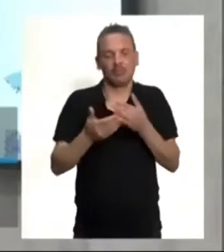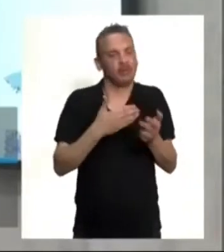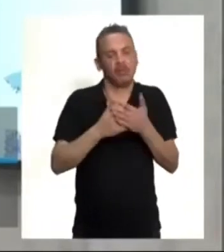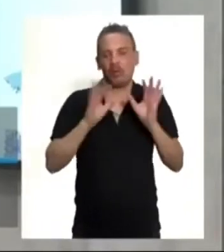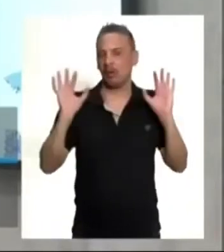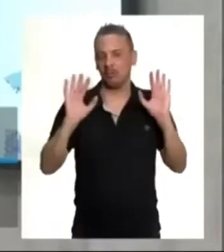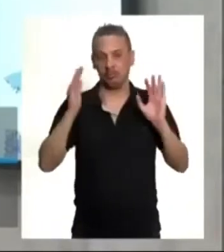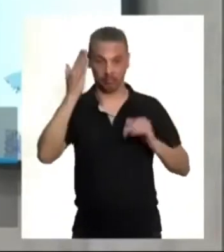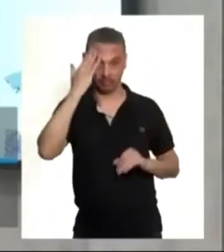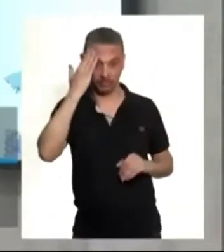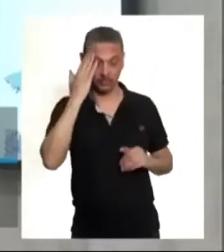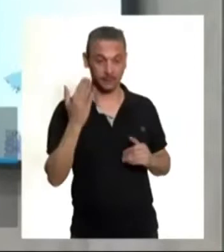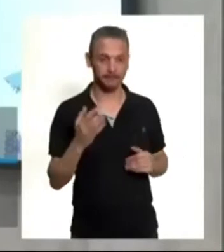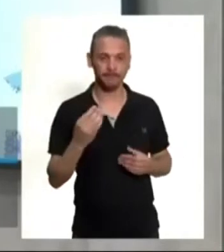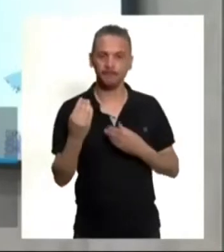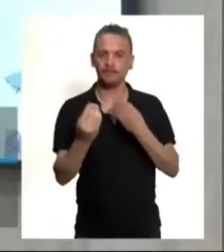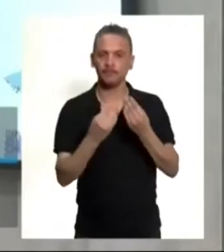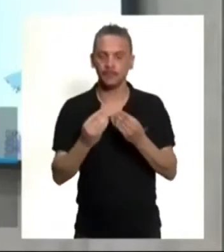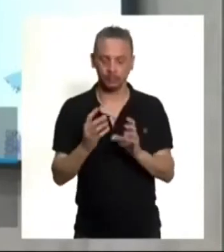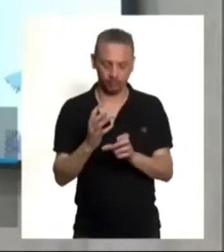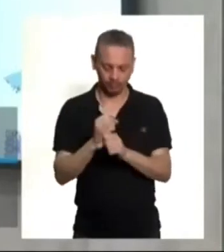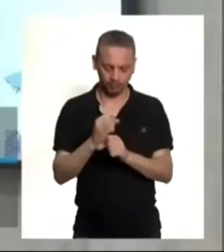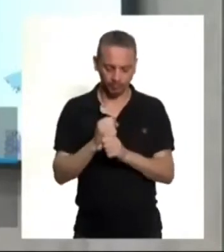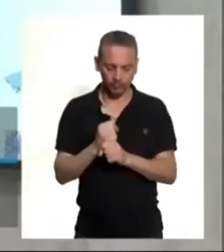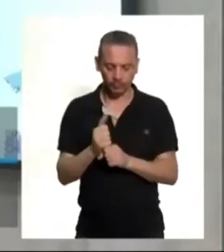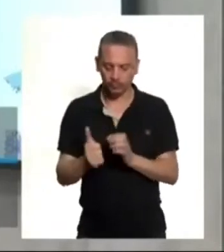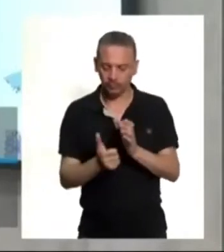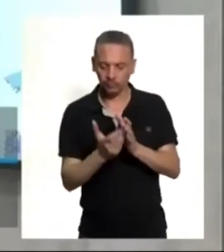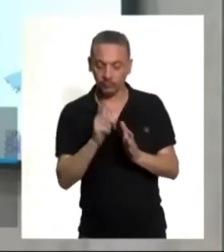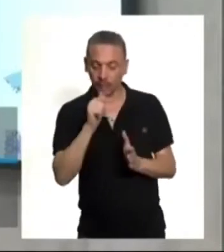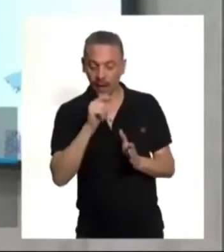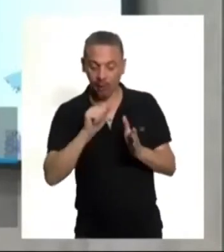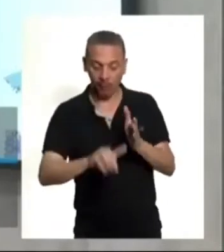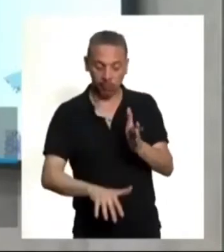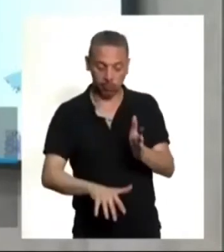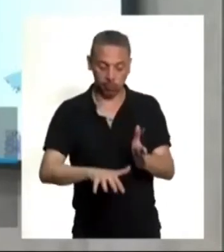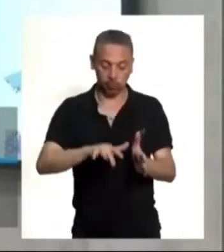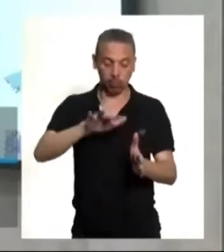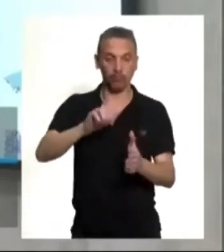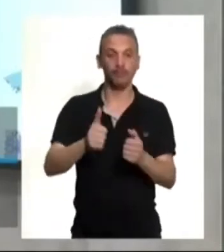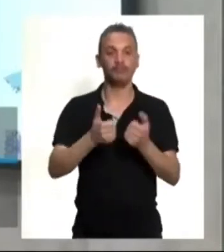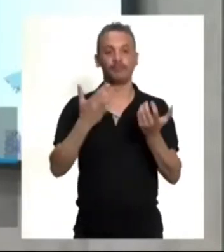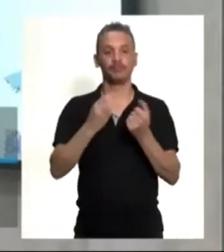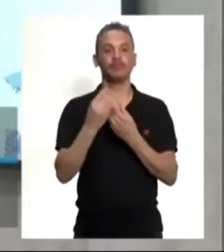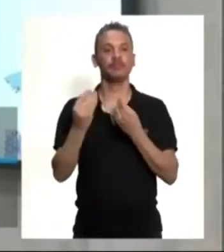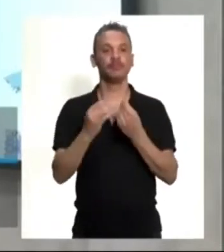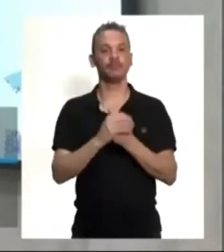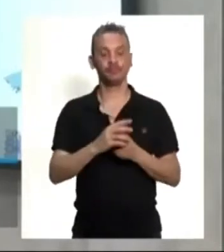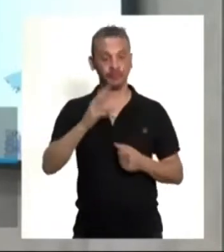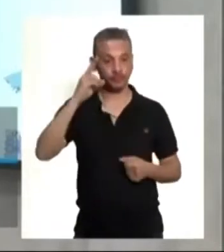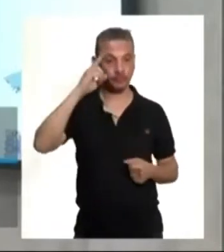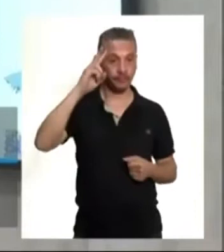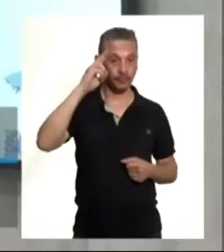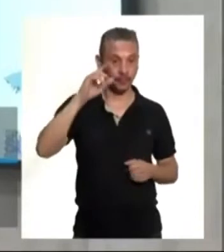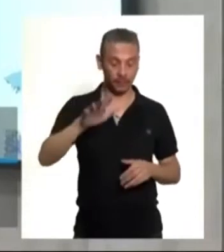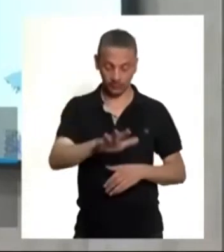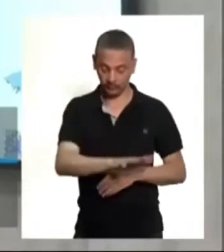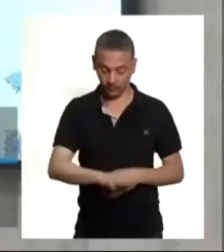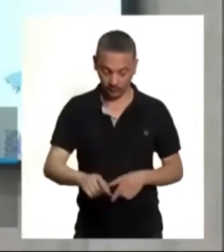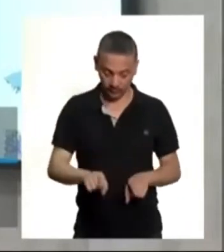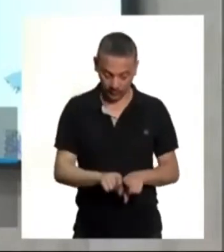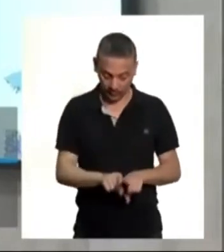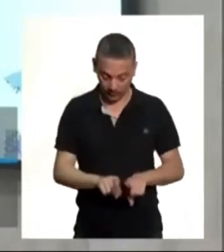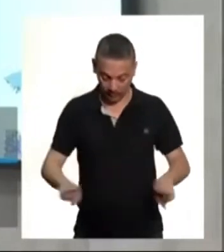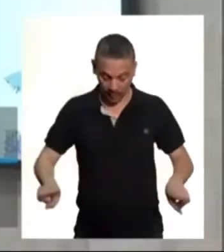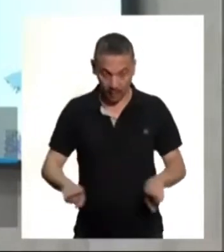não importa. Como é que eu faço para calcular o volume de água contido naquela piscina? É só você calcular assim, ó, lembrar do Cavalieri, área da